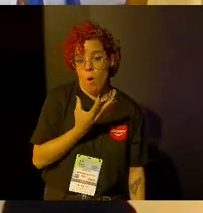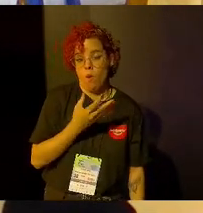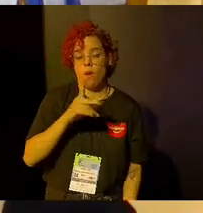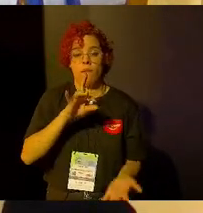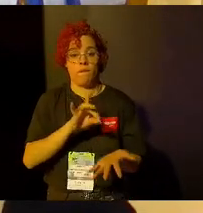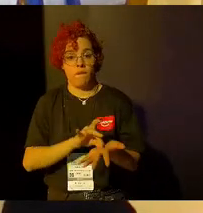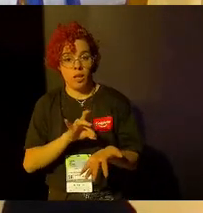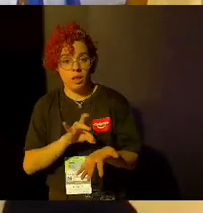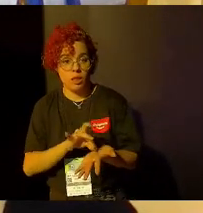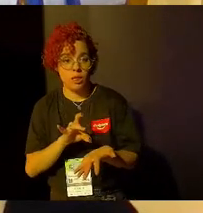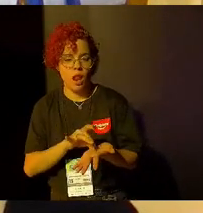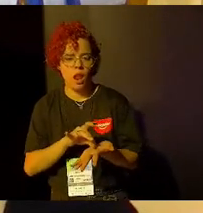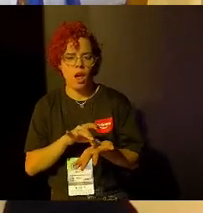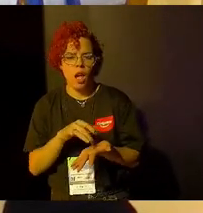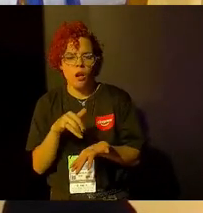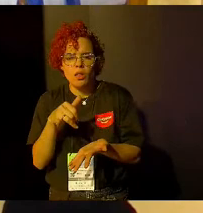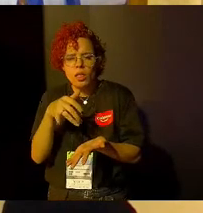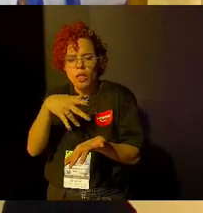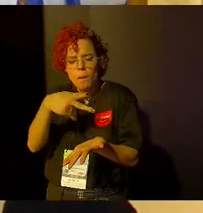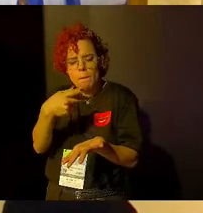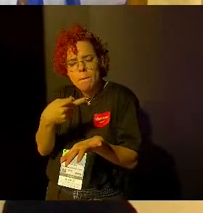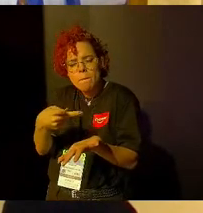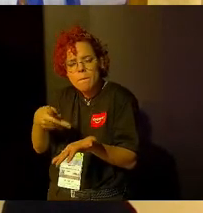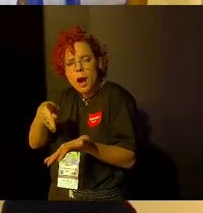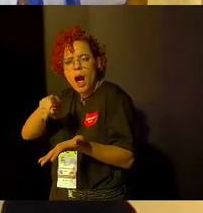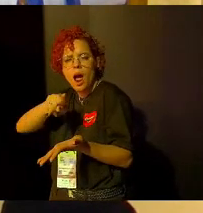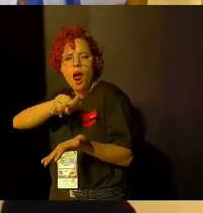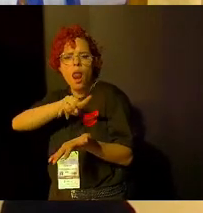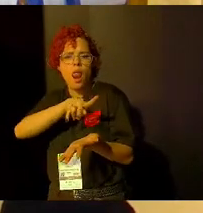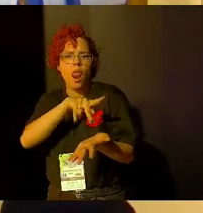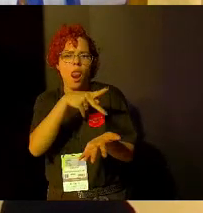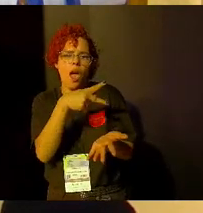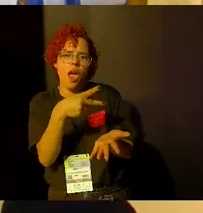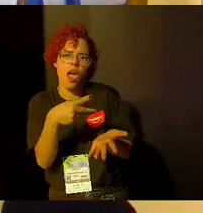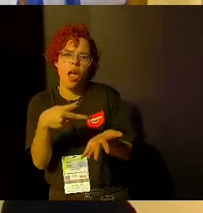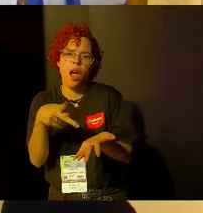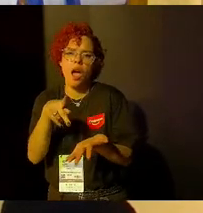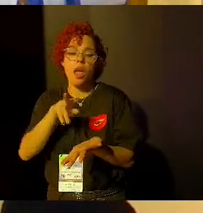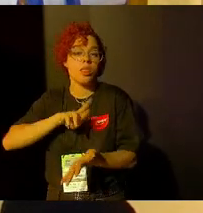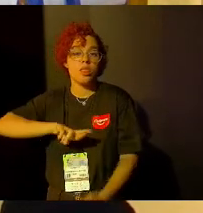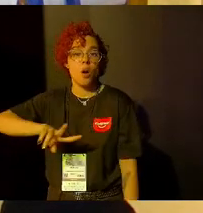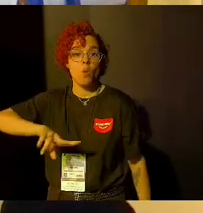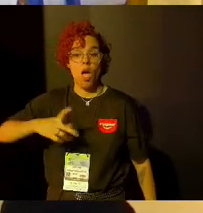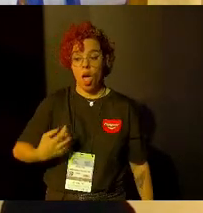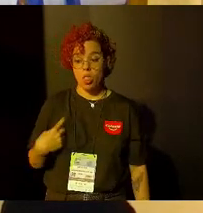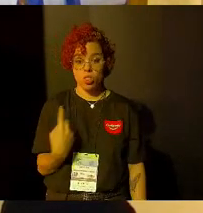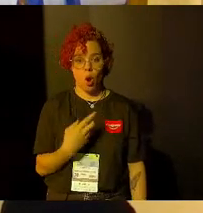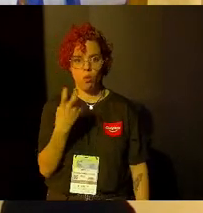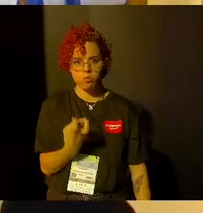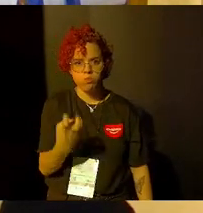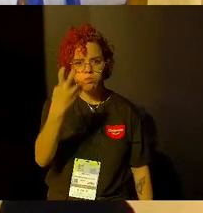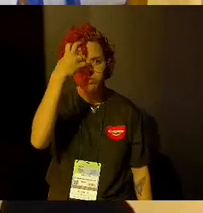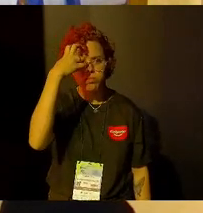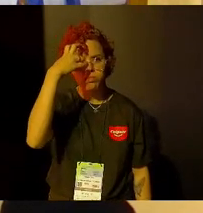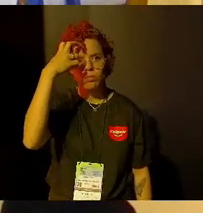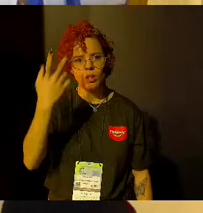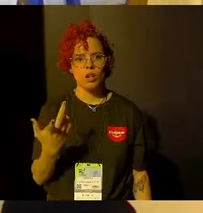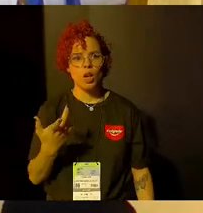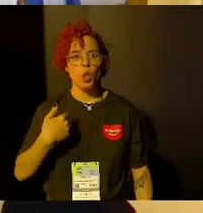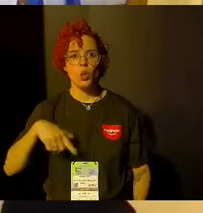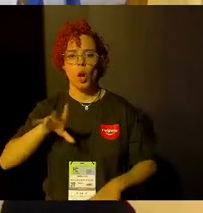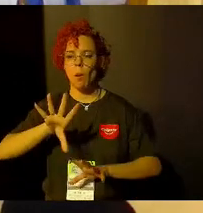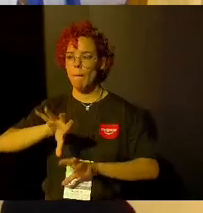delicado do Balé que não é a nossa cultura só que o mais preocupante é quando você é colonizado isso se absorve